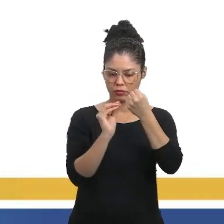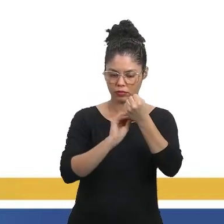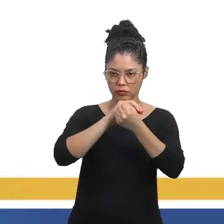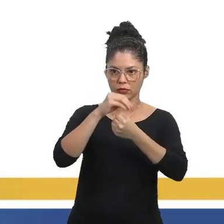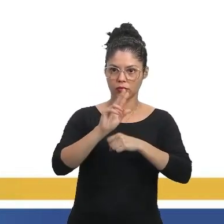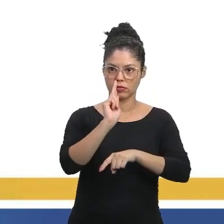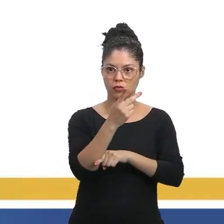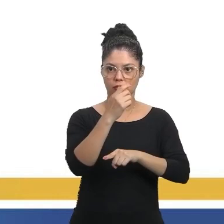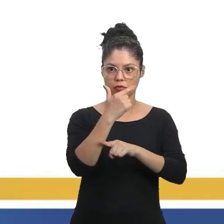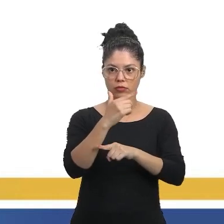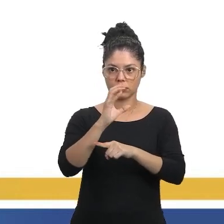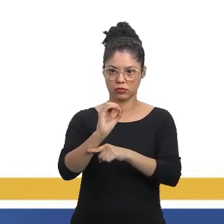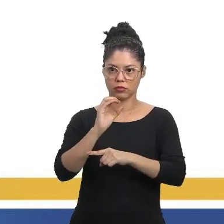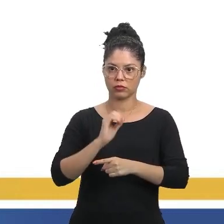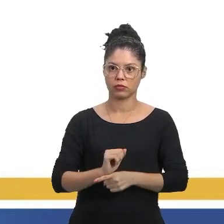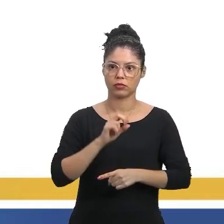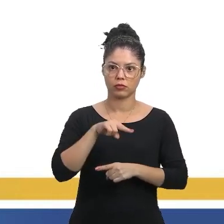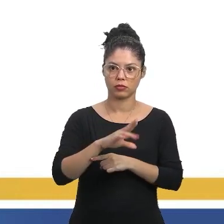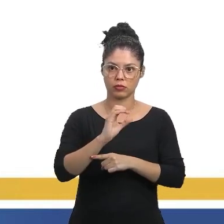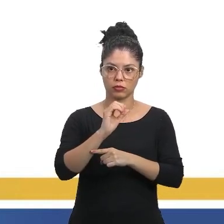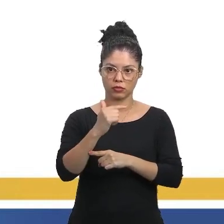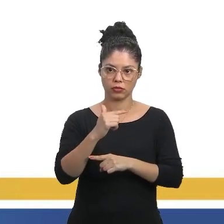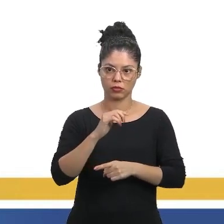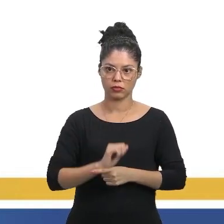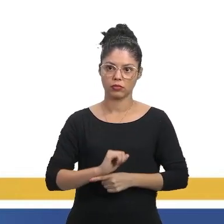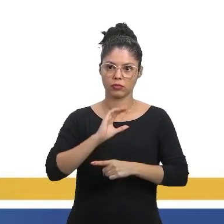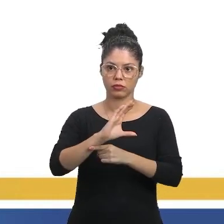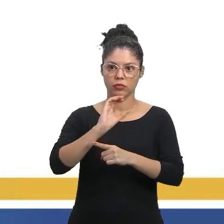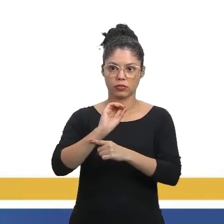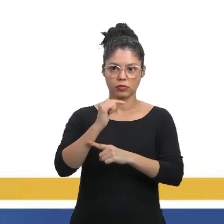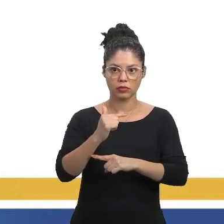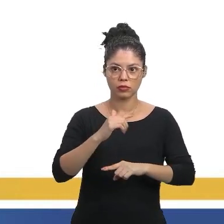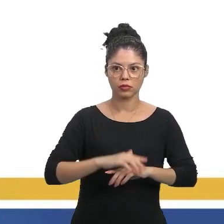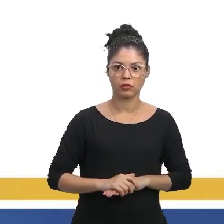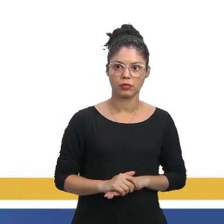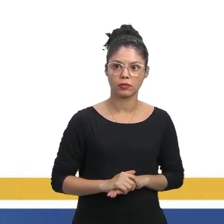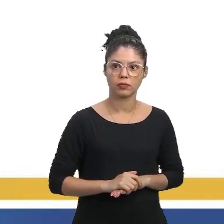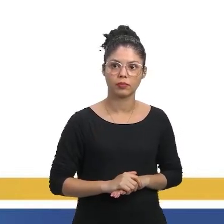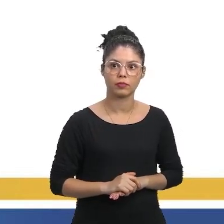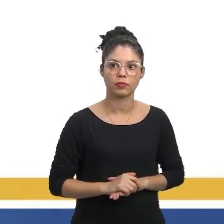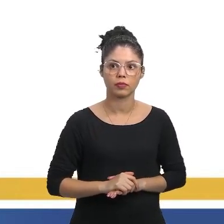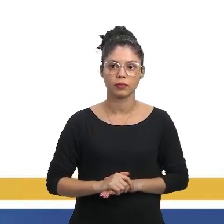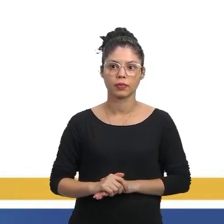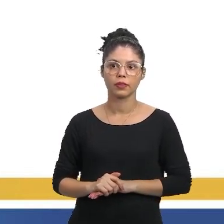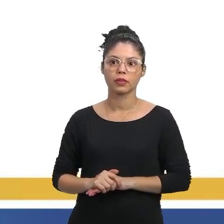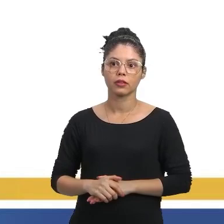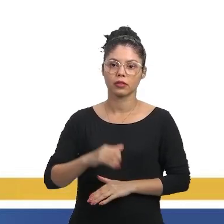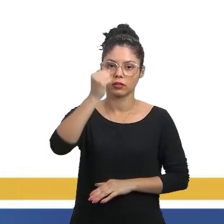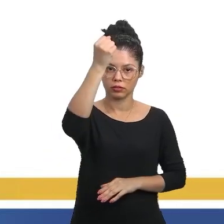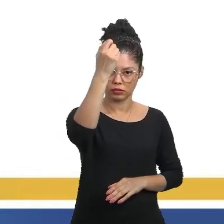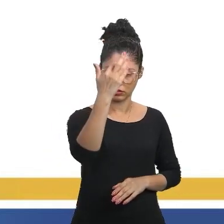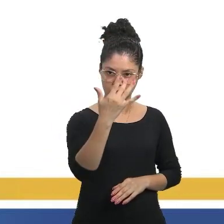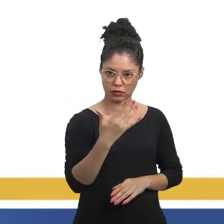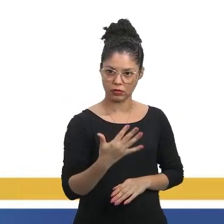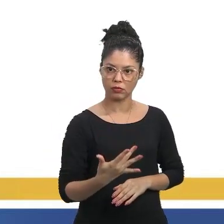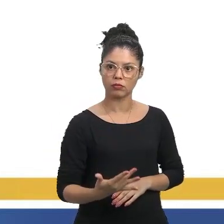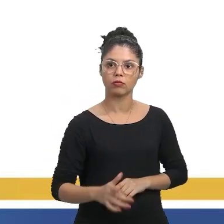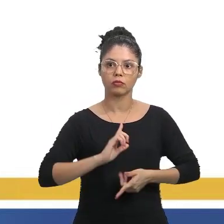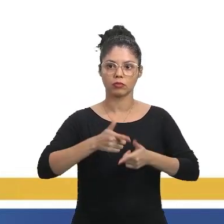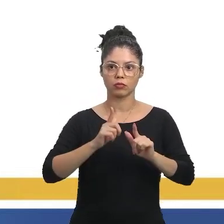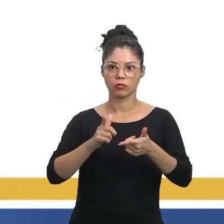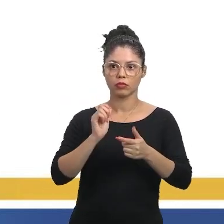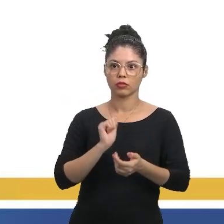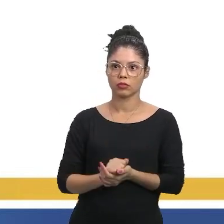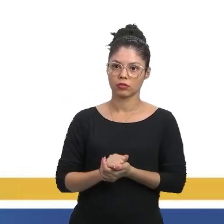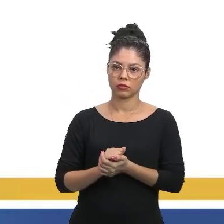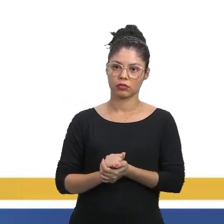exemplo, H2O, NO2, CO2, né? E aí vai ter a letra maiúscula